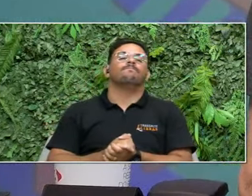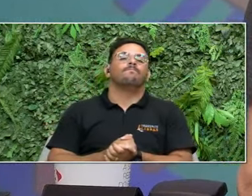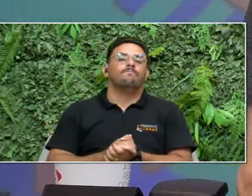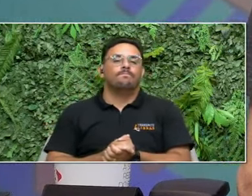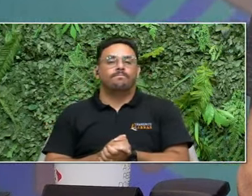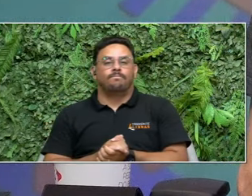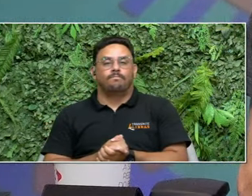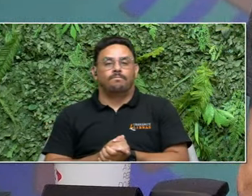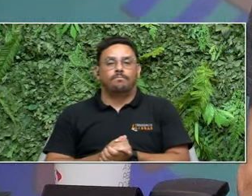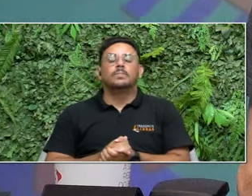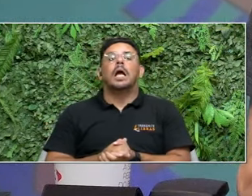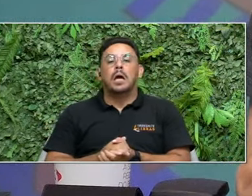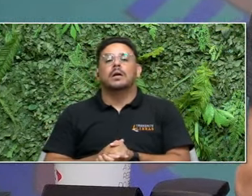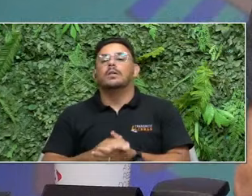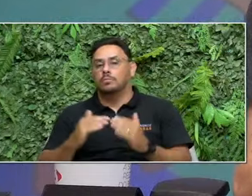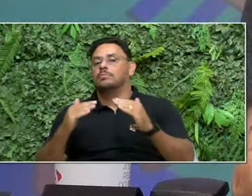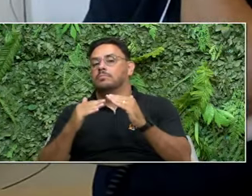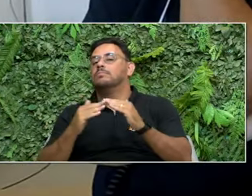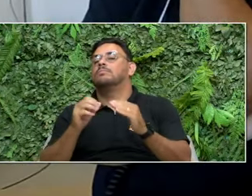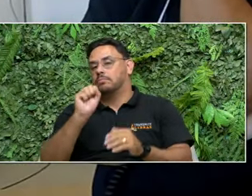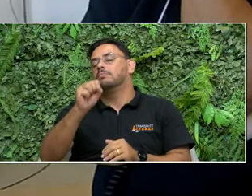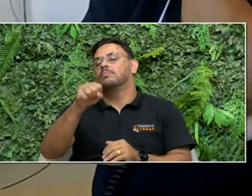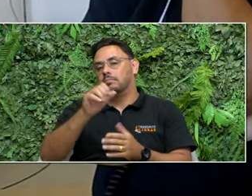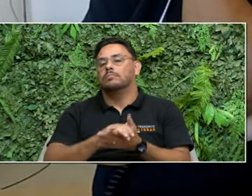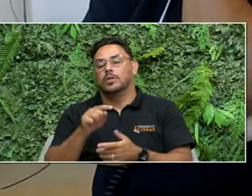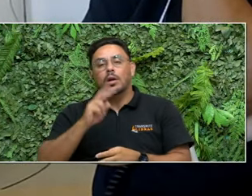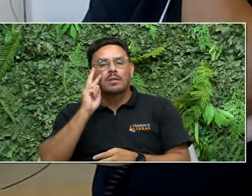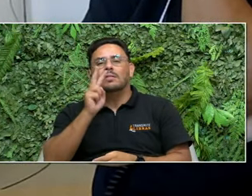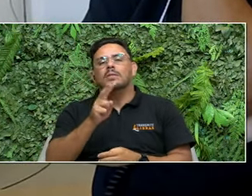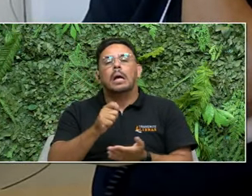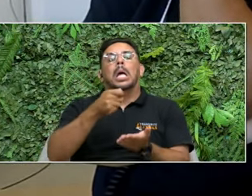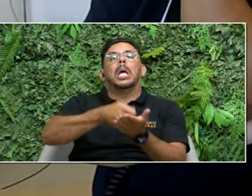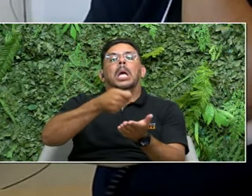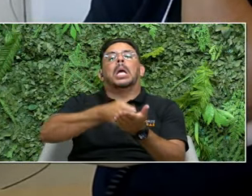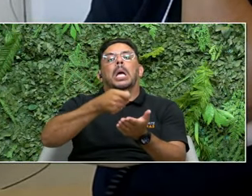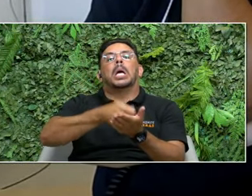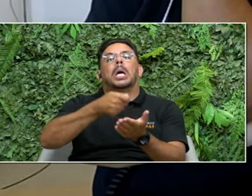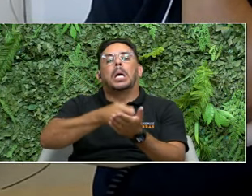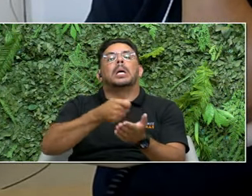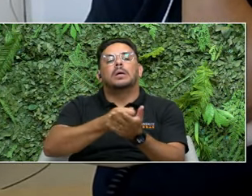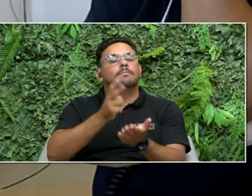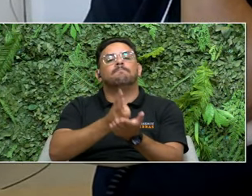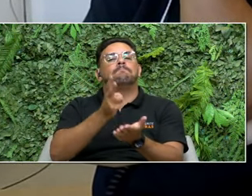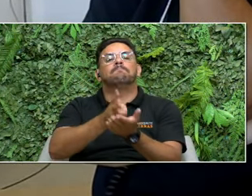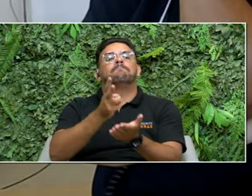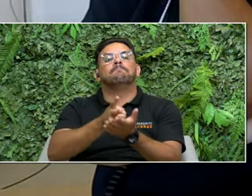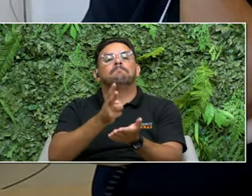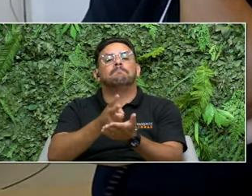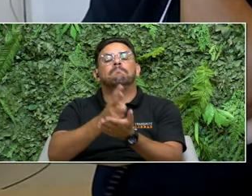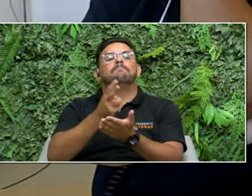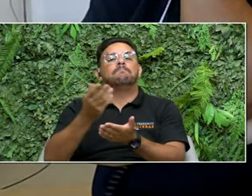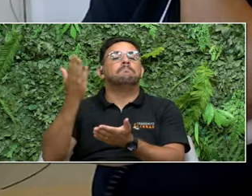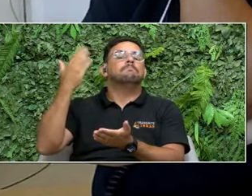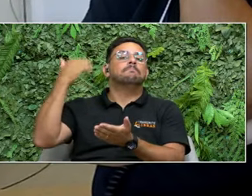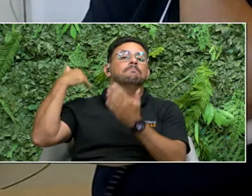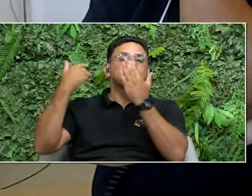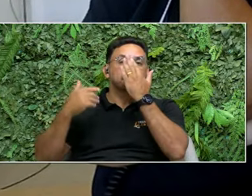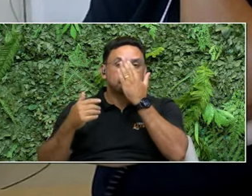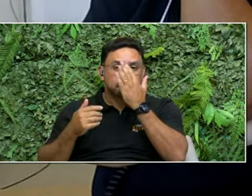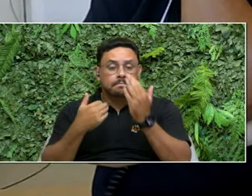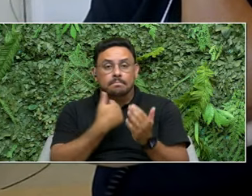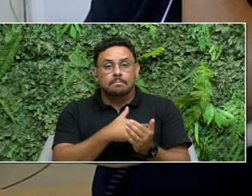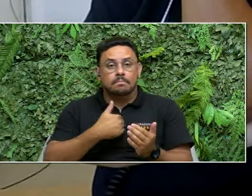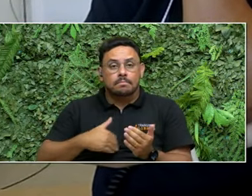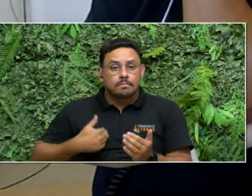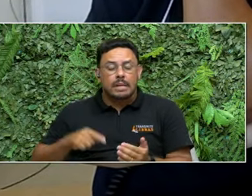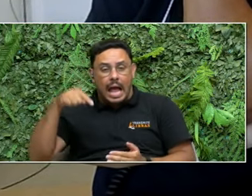Gil achei sim viu Bob é o que a gente vem cobrando há muito tempo e na era Felipão que o Atlético